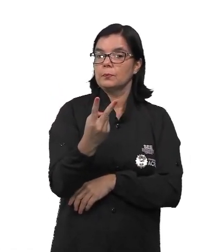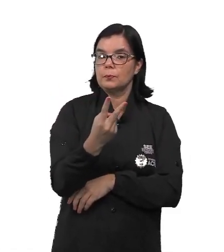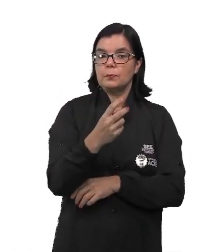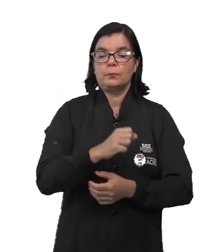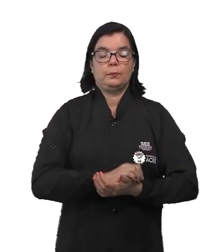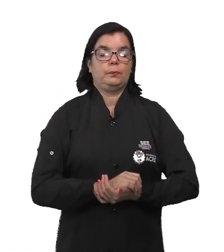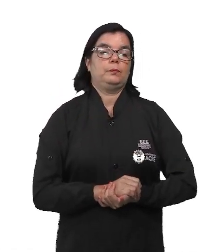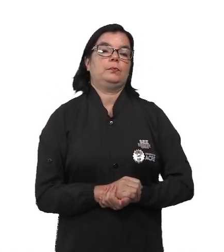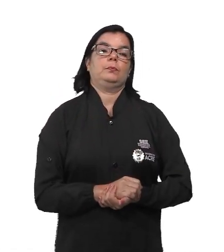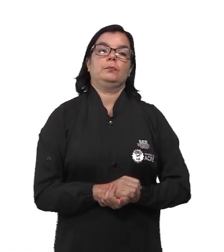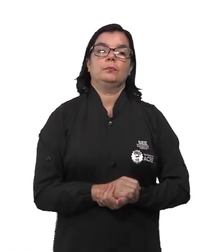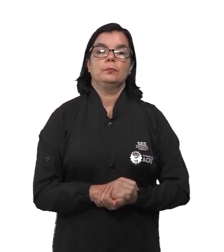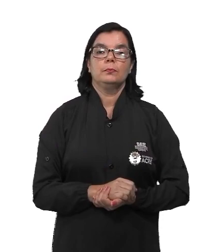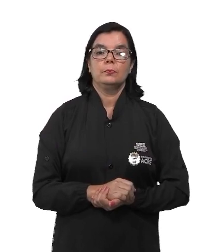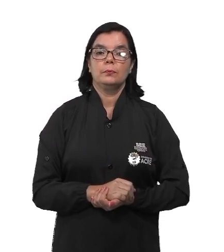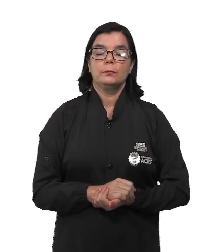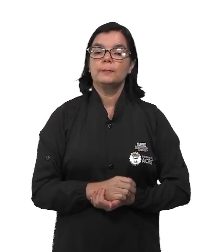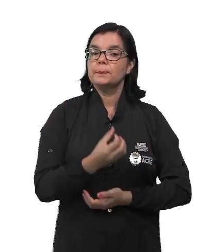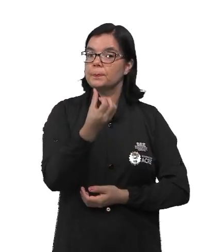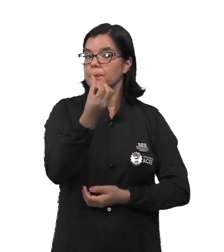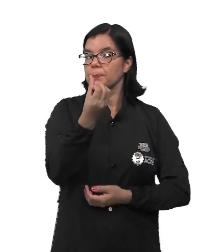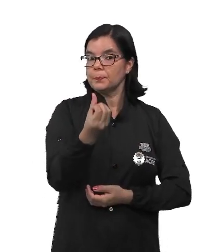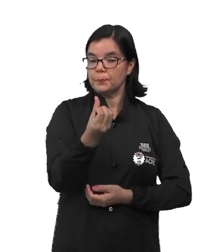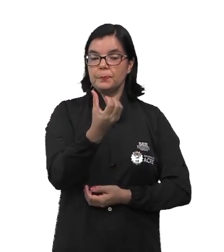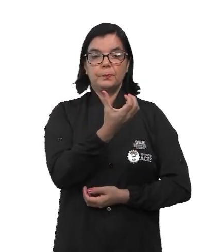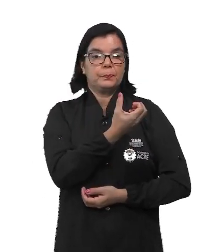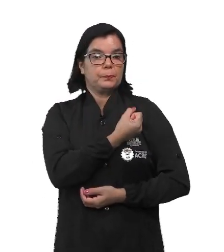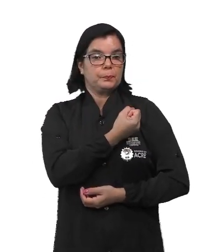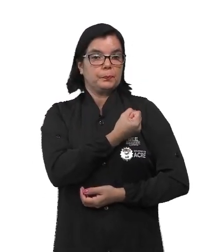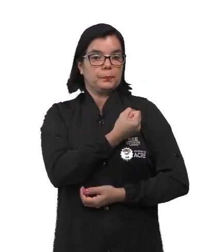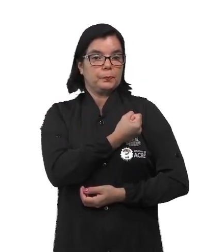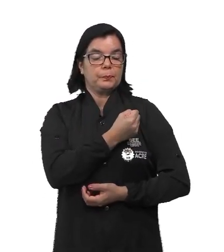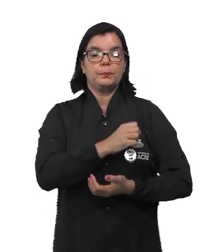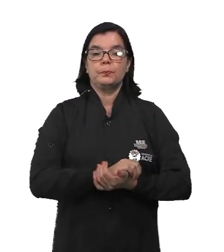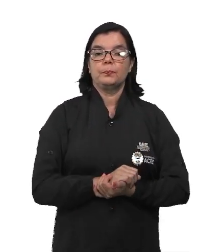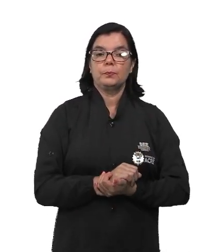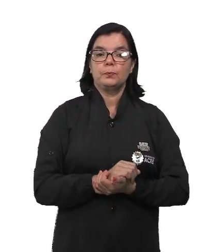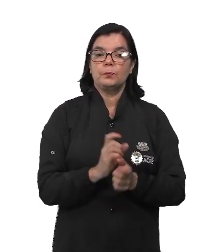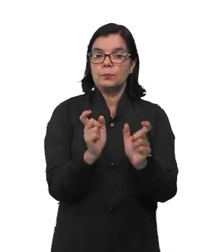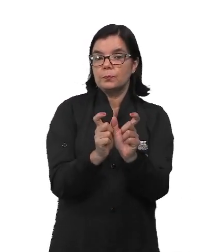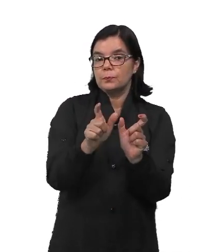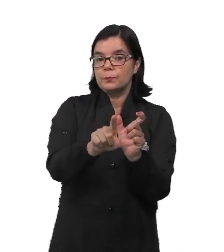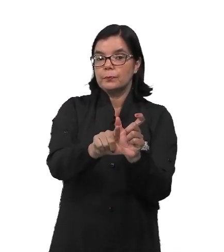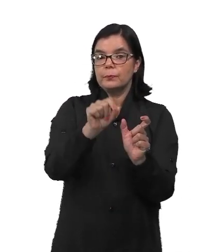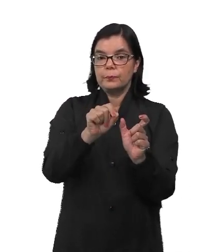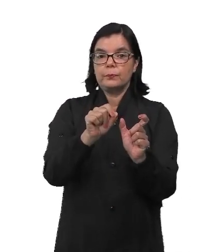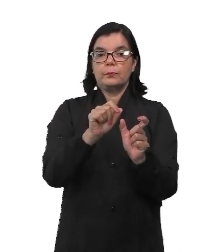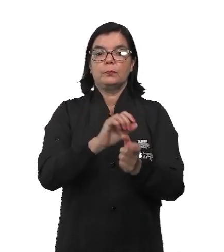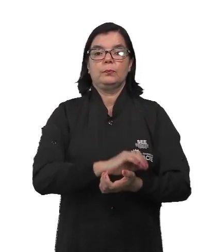1, 2, 3, 4, 5, 6. Os valores centrais, neste caso,